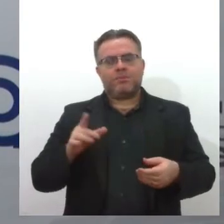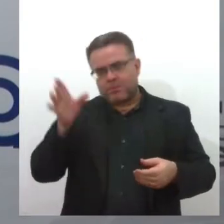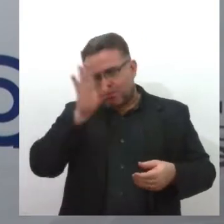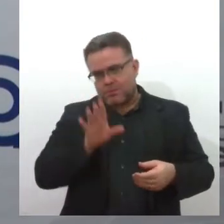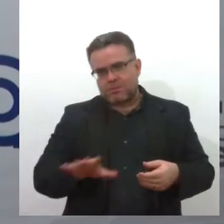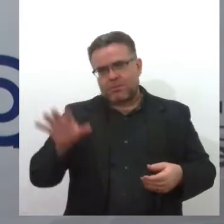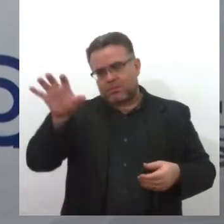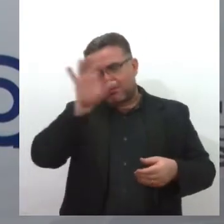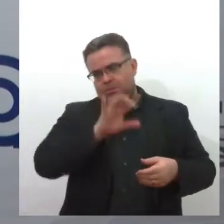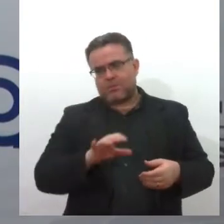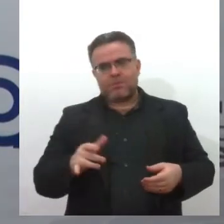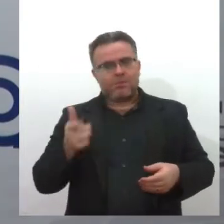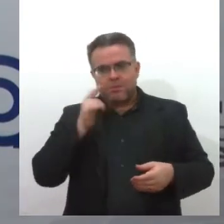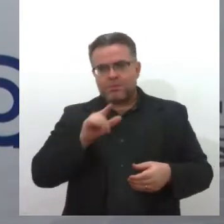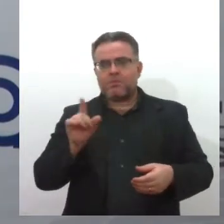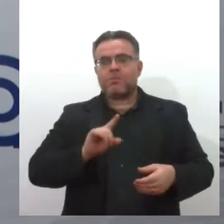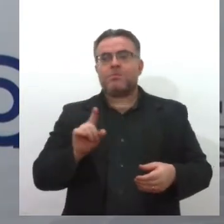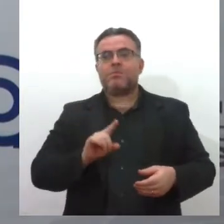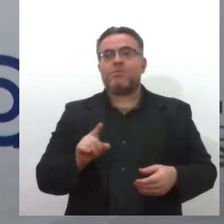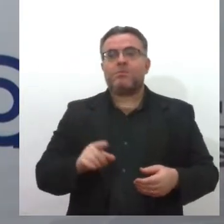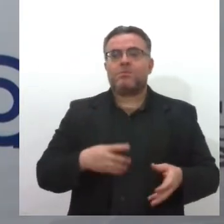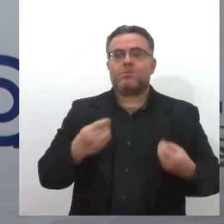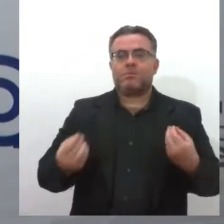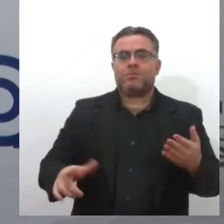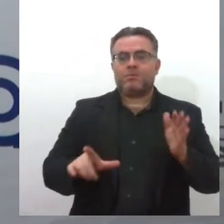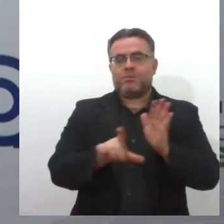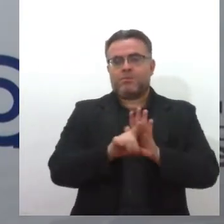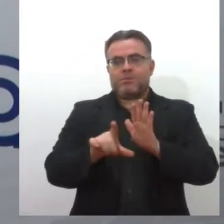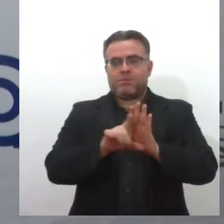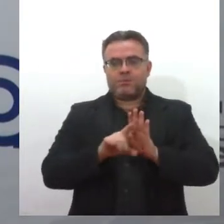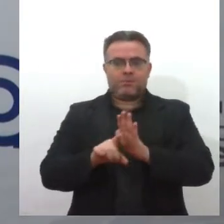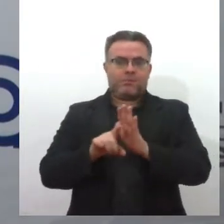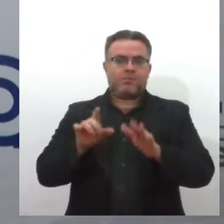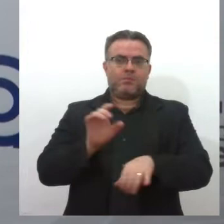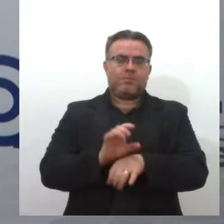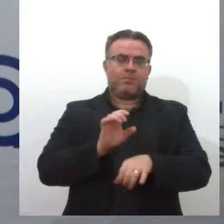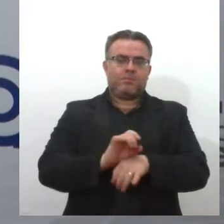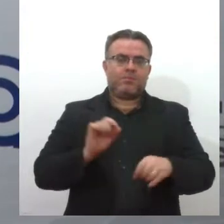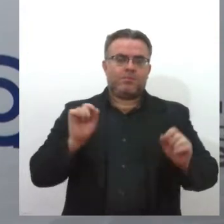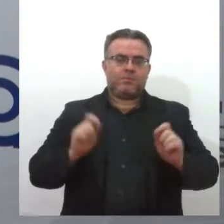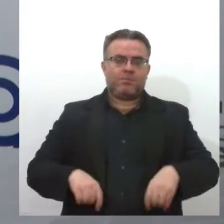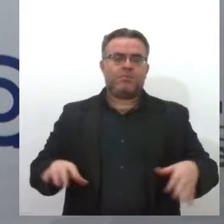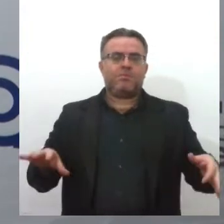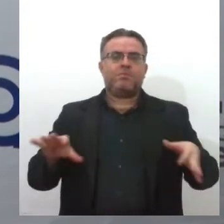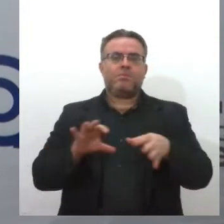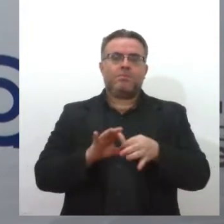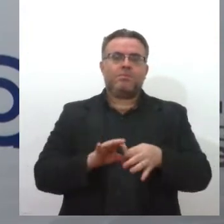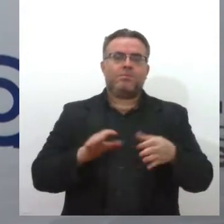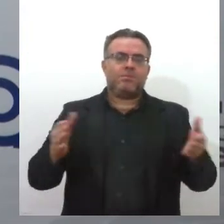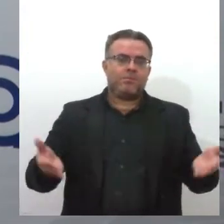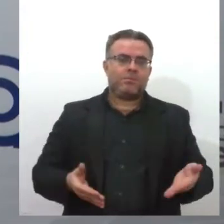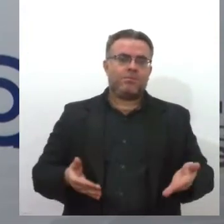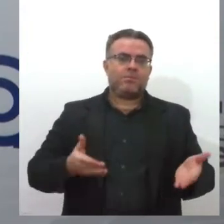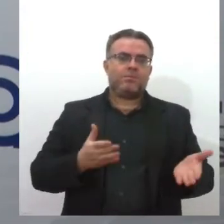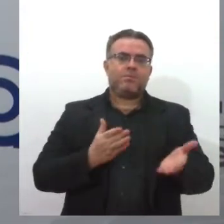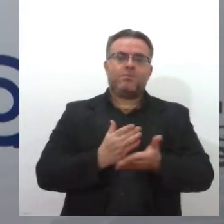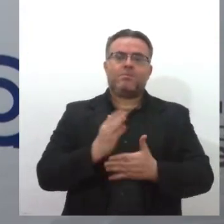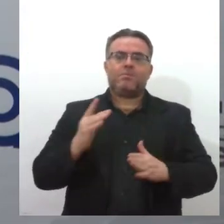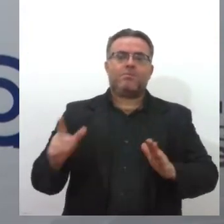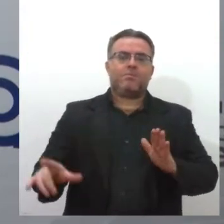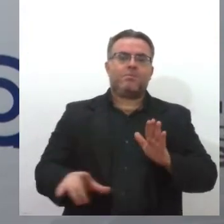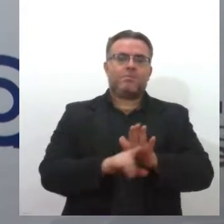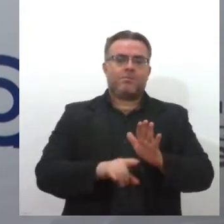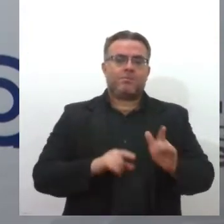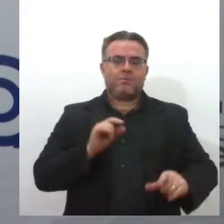compensação careceria de uma lei federal e de leis estaduais que a dessem sustentação. Hoje nós aprovamos a lei